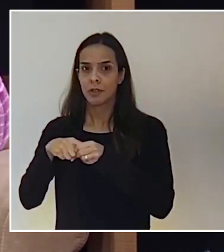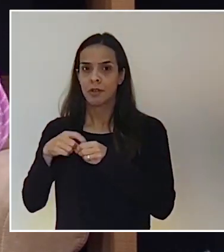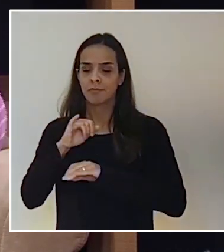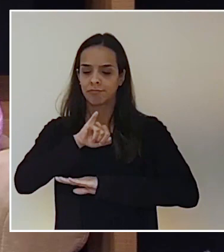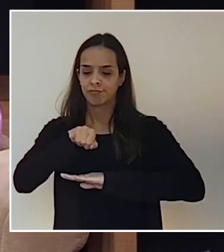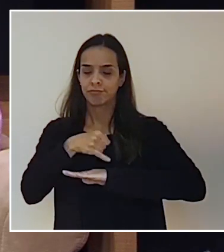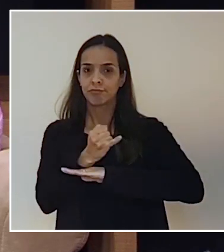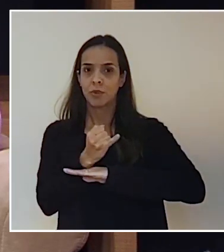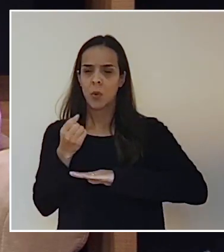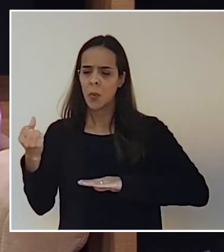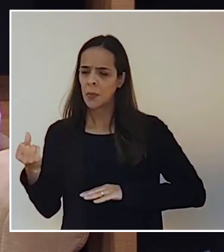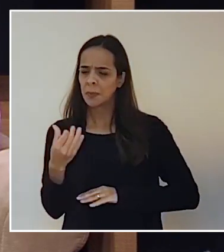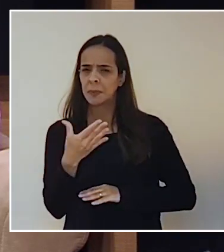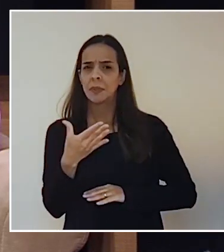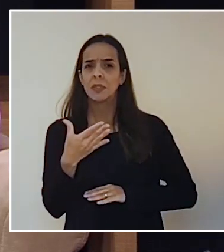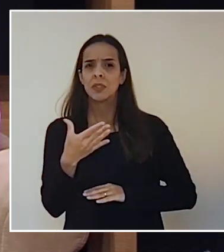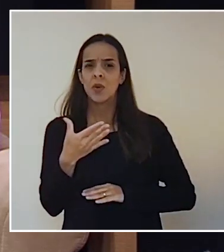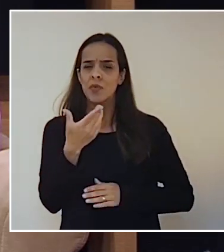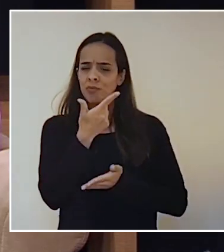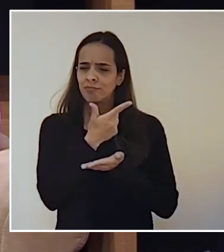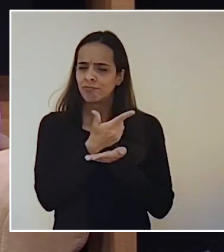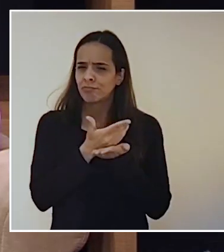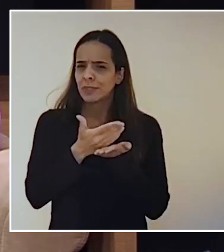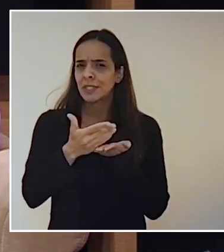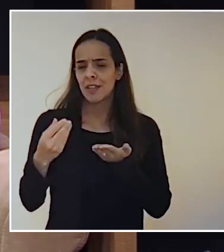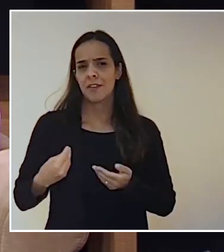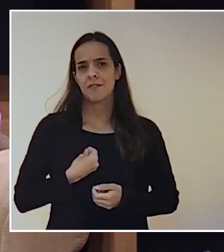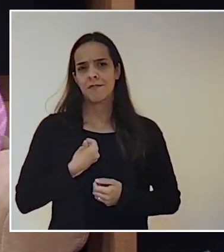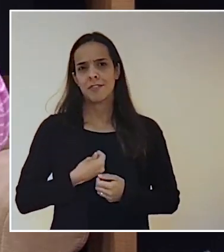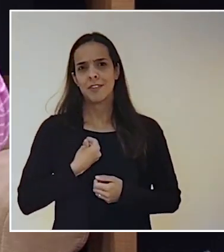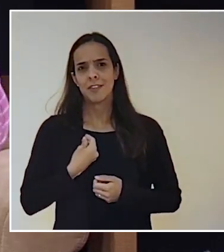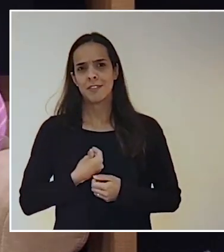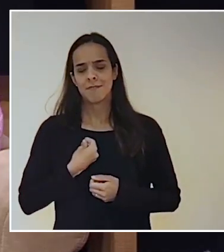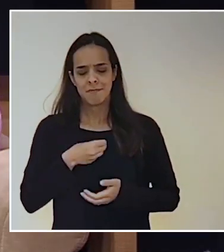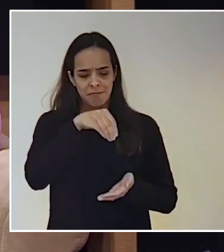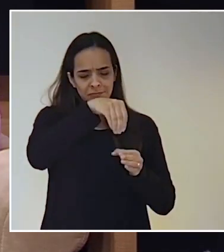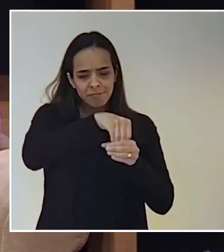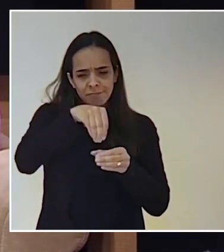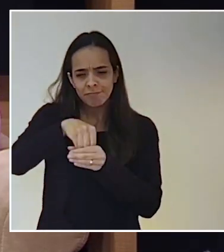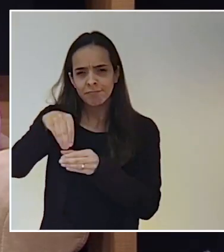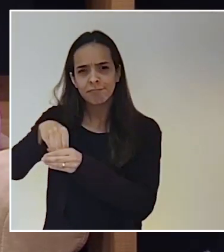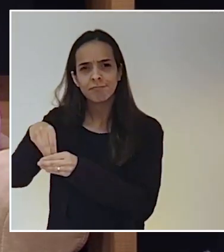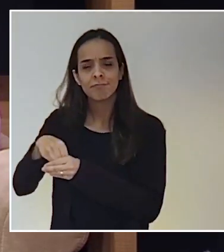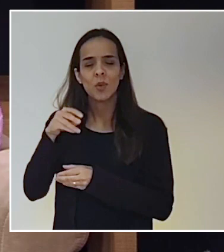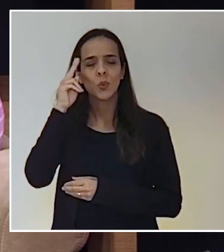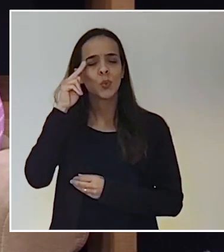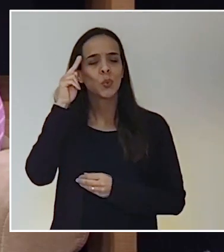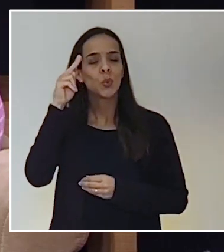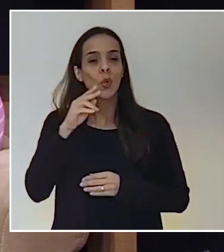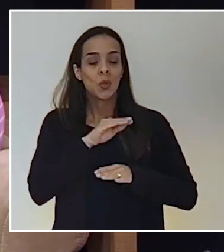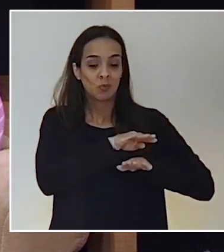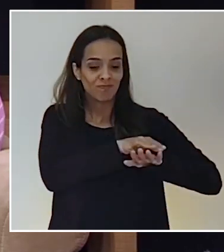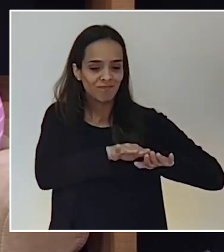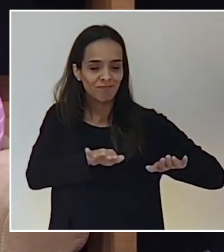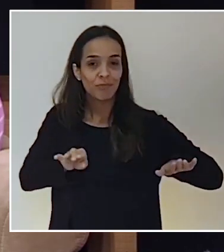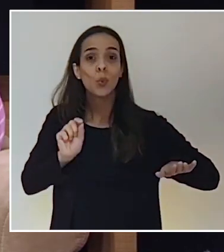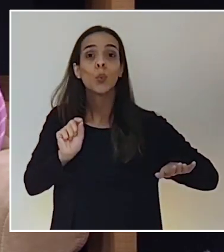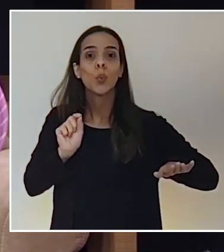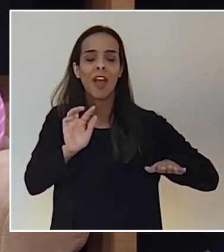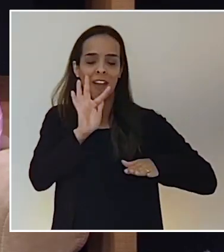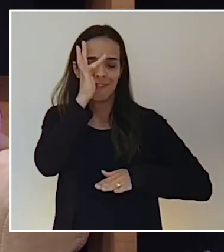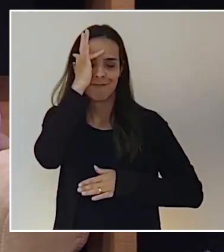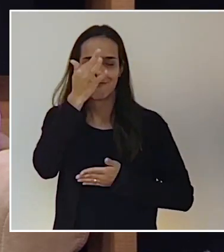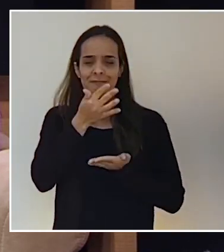plantar os seus sonhos no solo da fé e prosseguiram a jornada vitoriosa, cumprindo